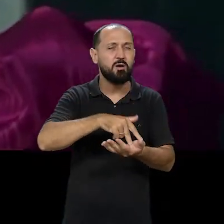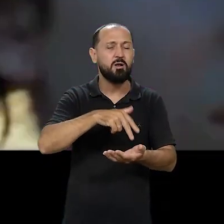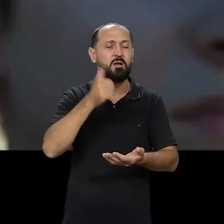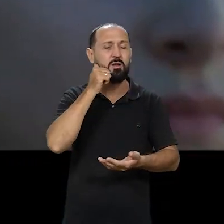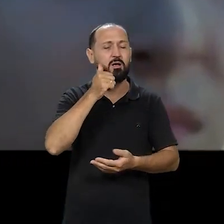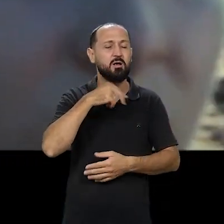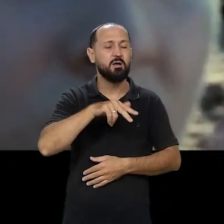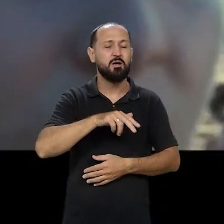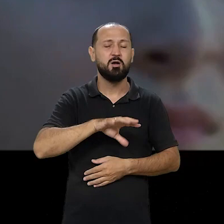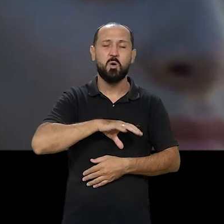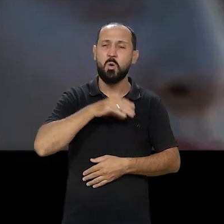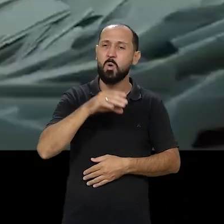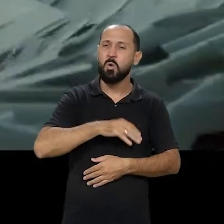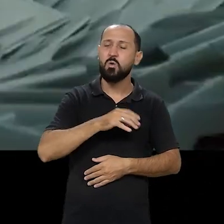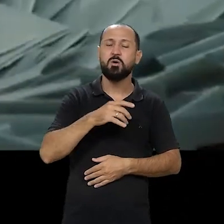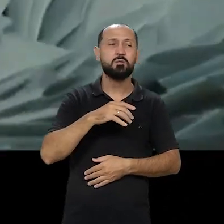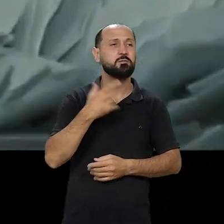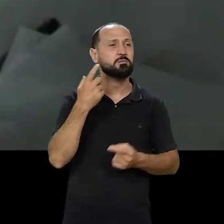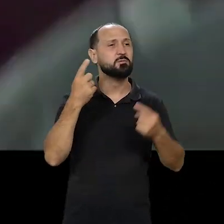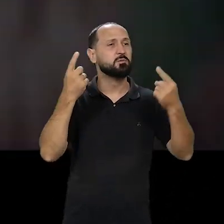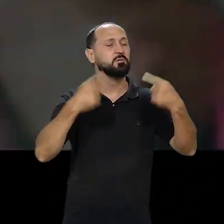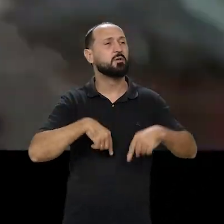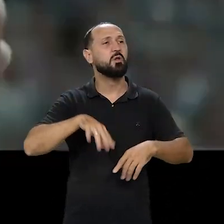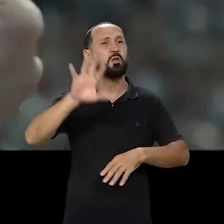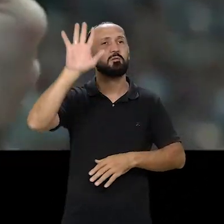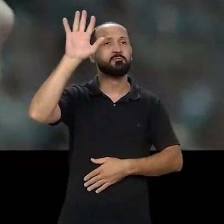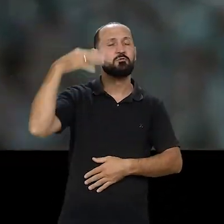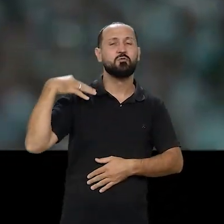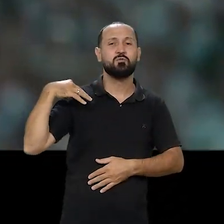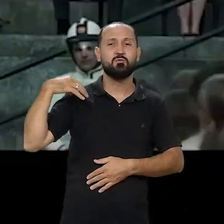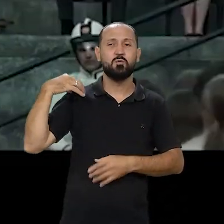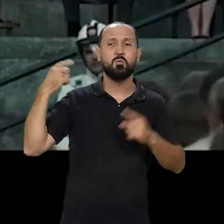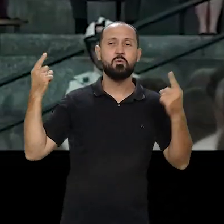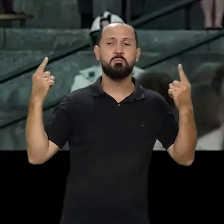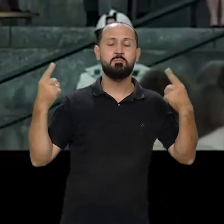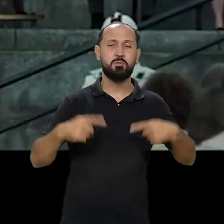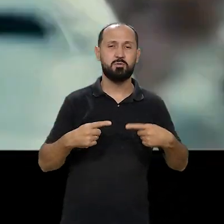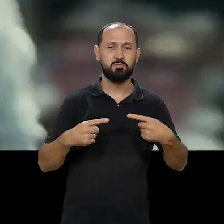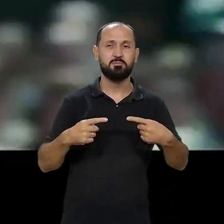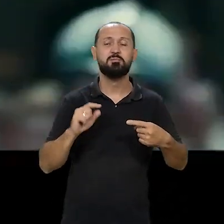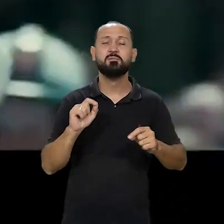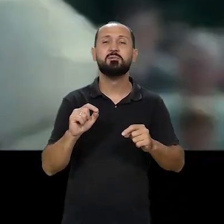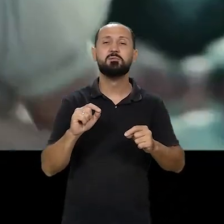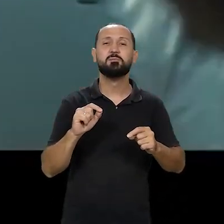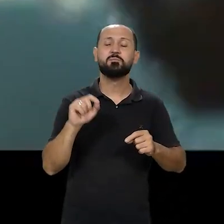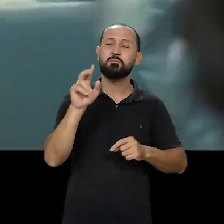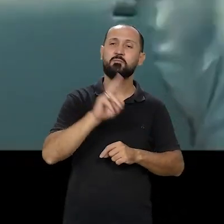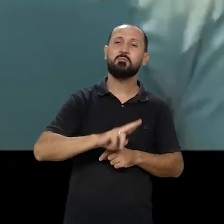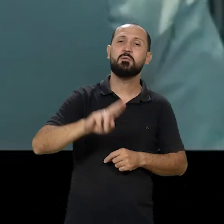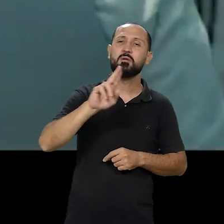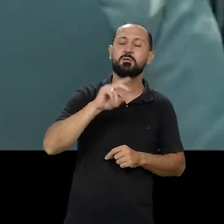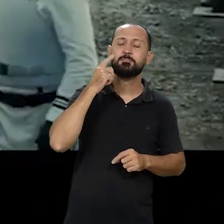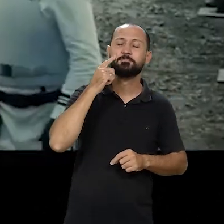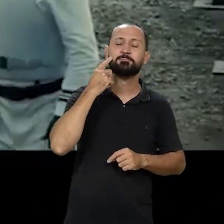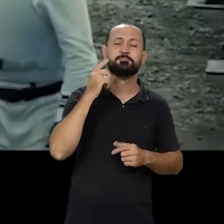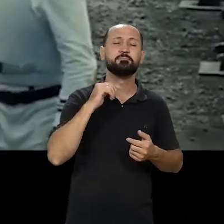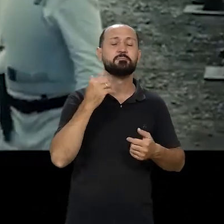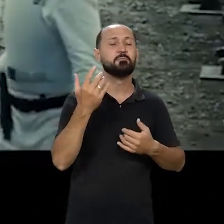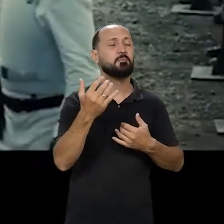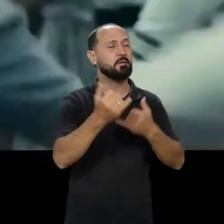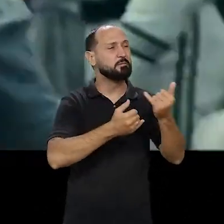feminina, corajosa, forte, a Katniss, que vai se voluntariar para essa arena televisionada que serve